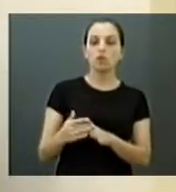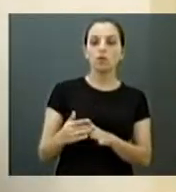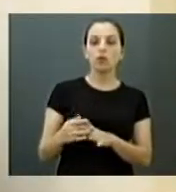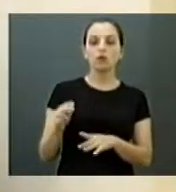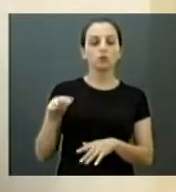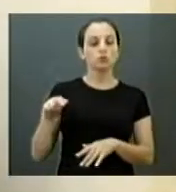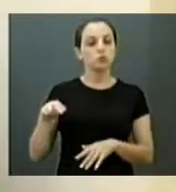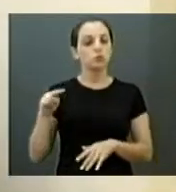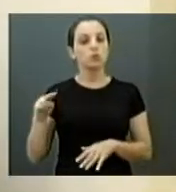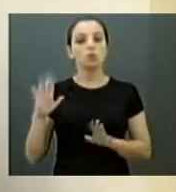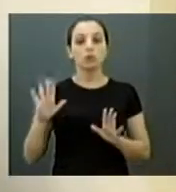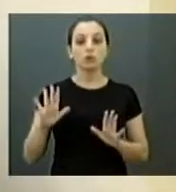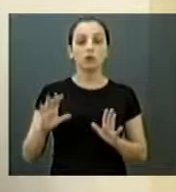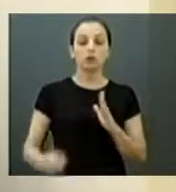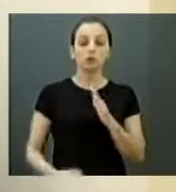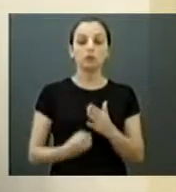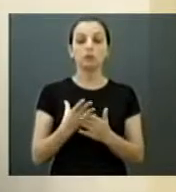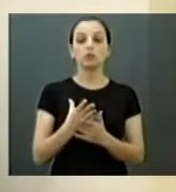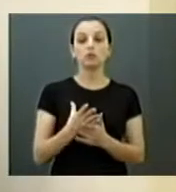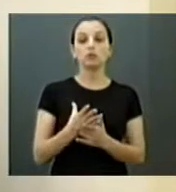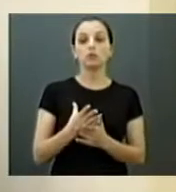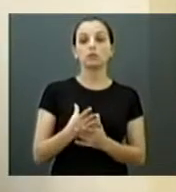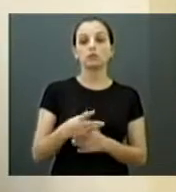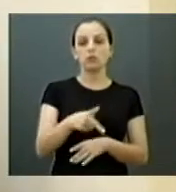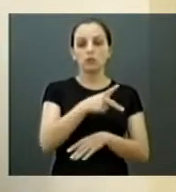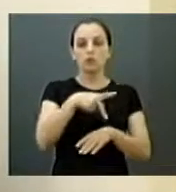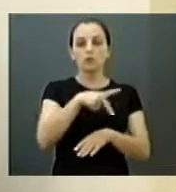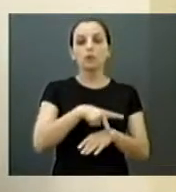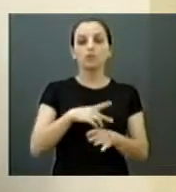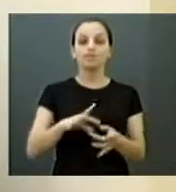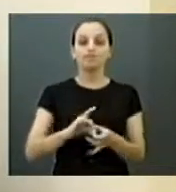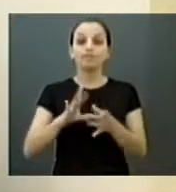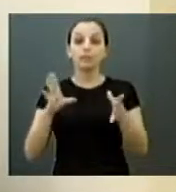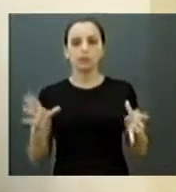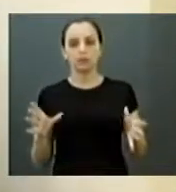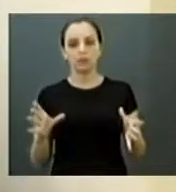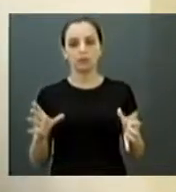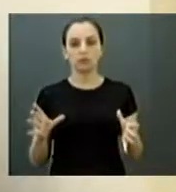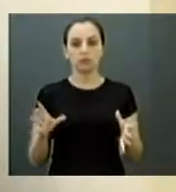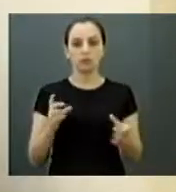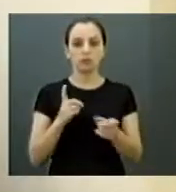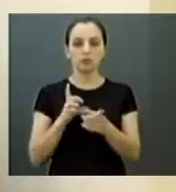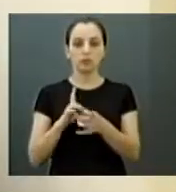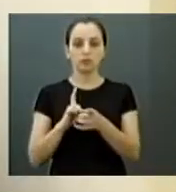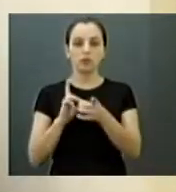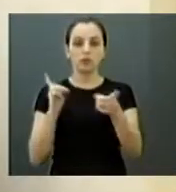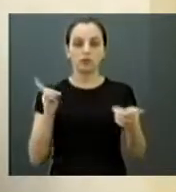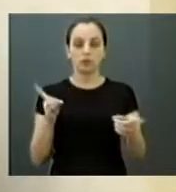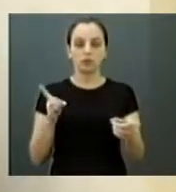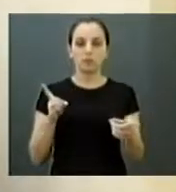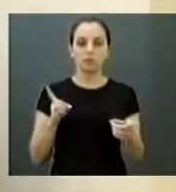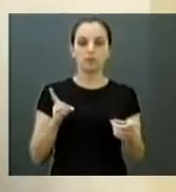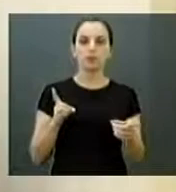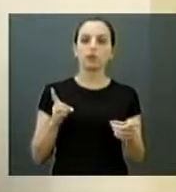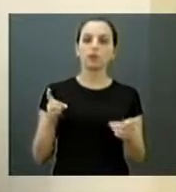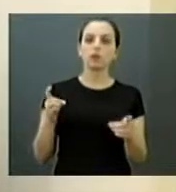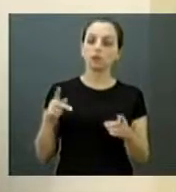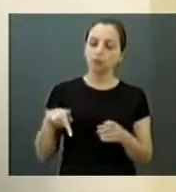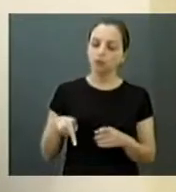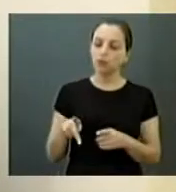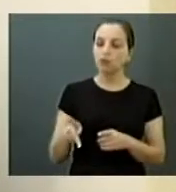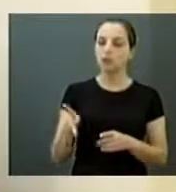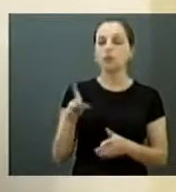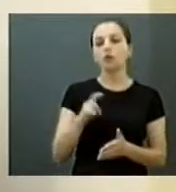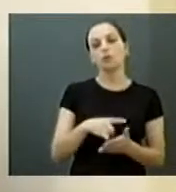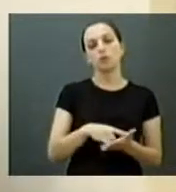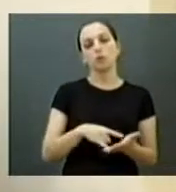tinha sido celebrado com um país democrático, livre, com imprensa livre. O governo cubano sempre celebra esses contratos